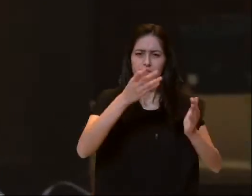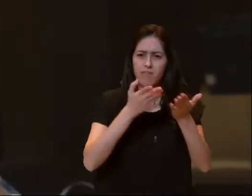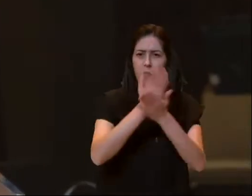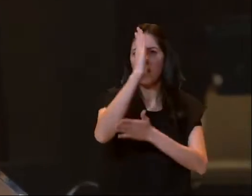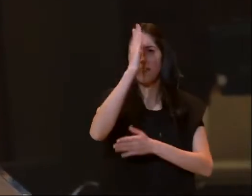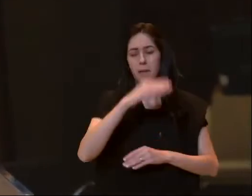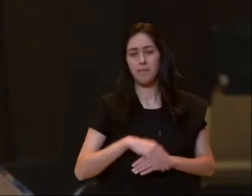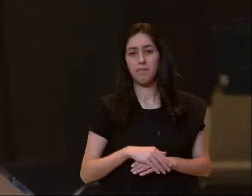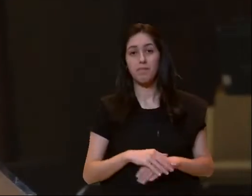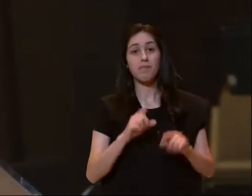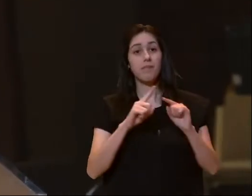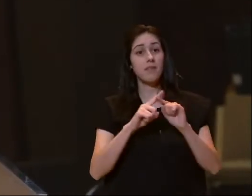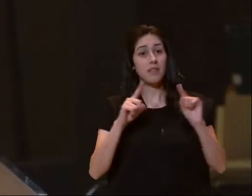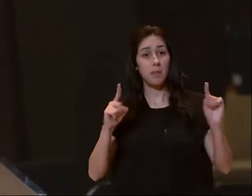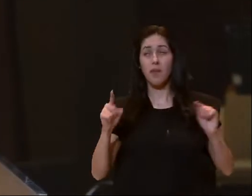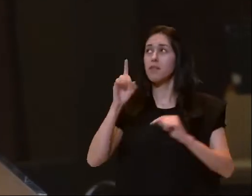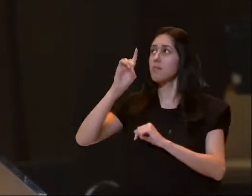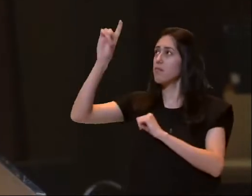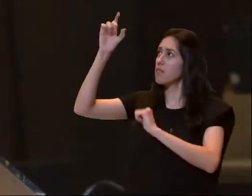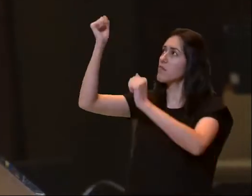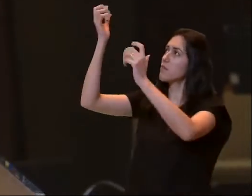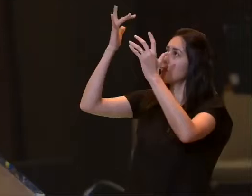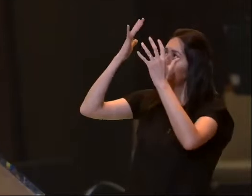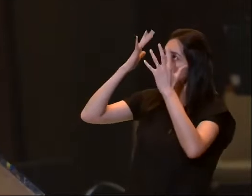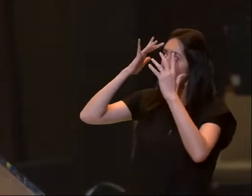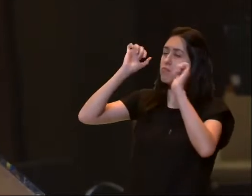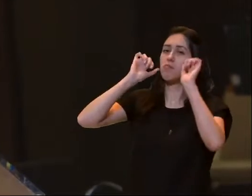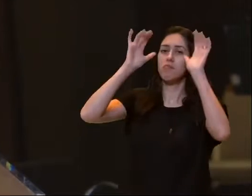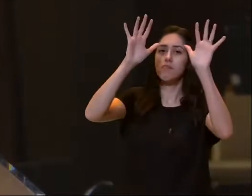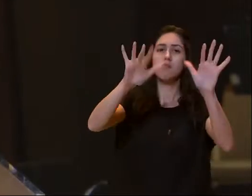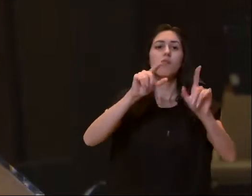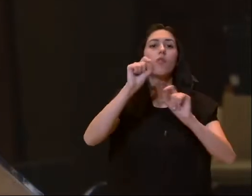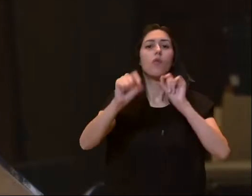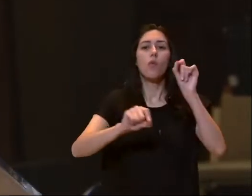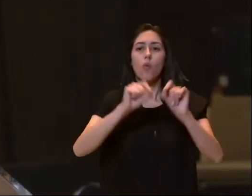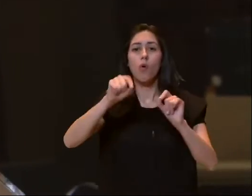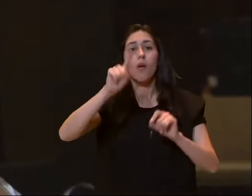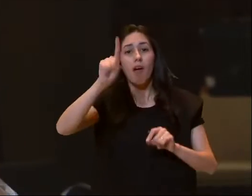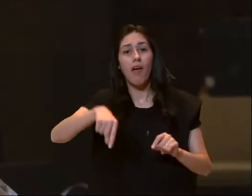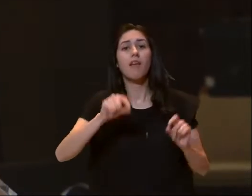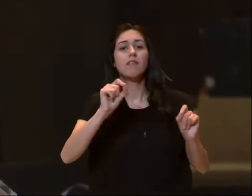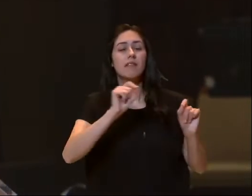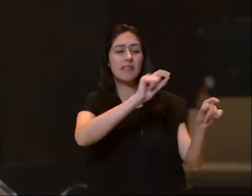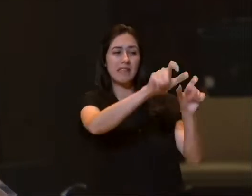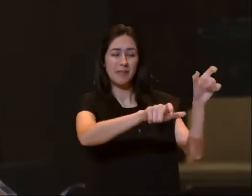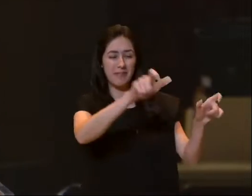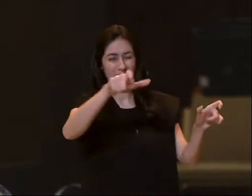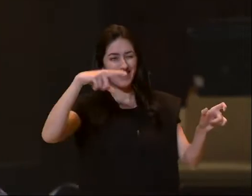essa bênção de Deus também é para lidarmos com pessoas difíceis.